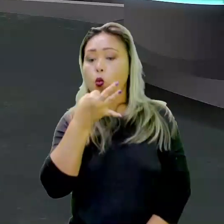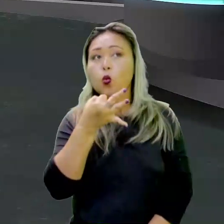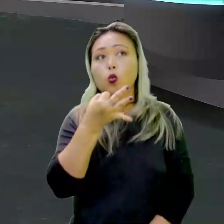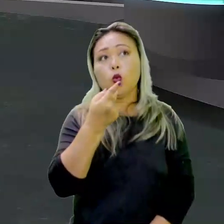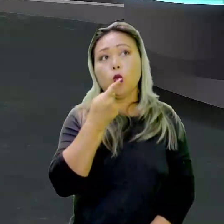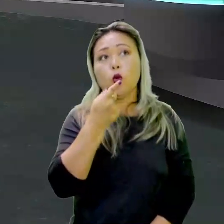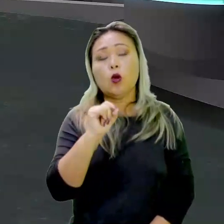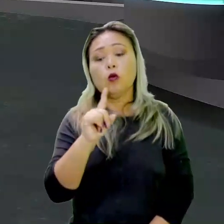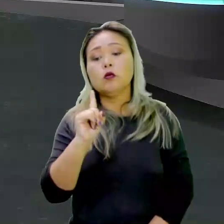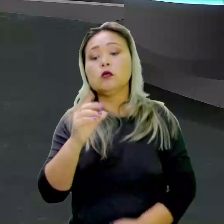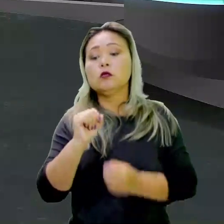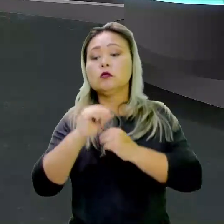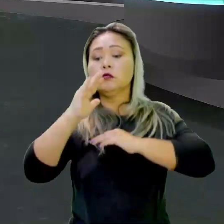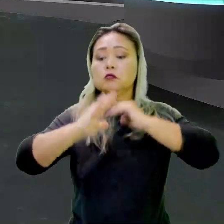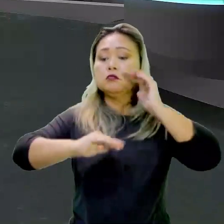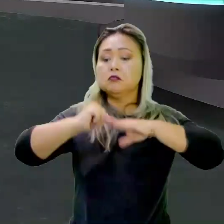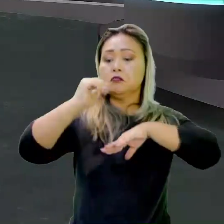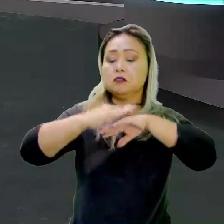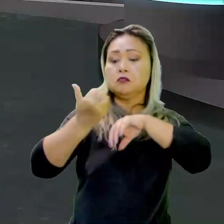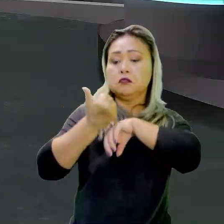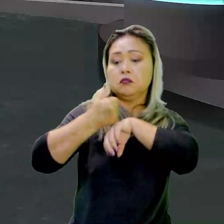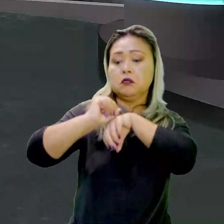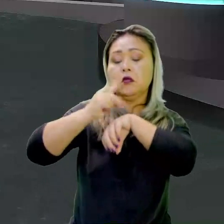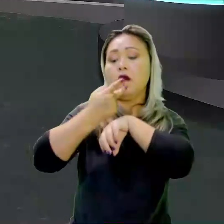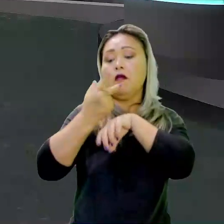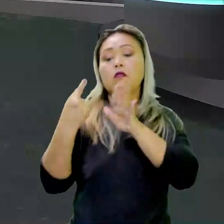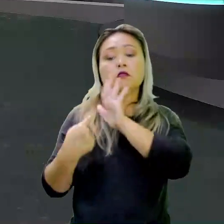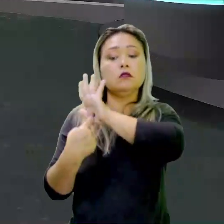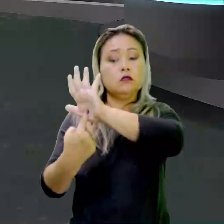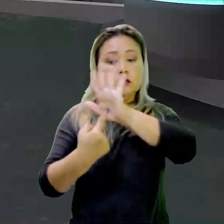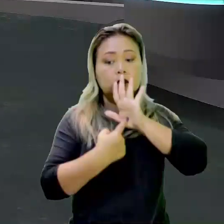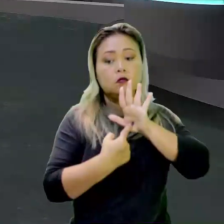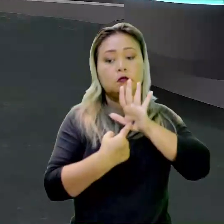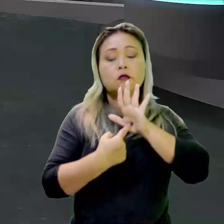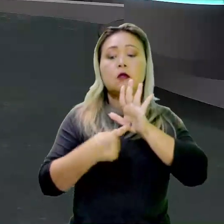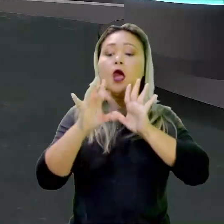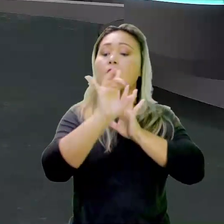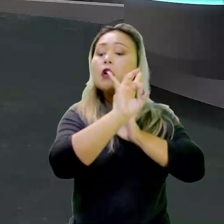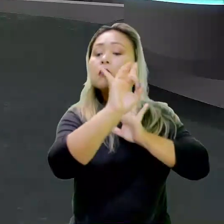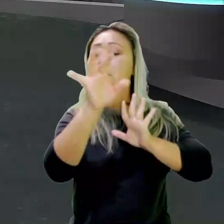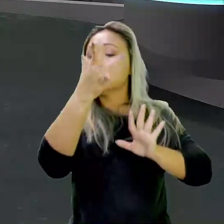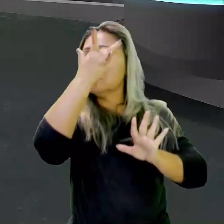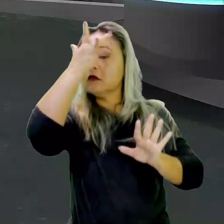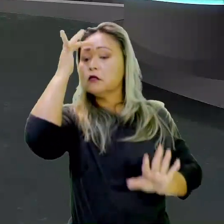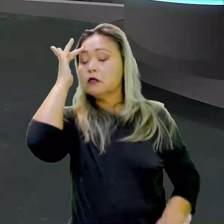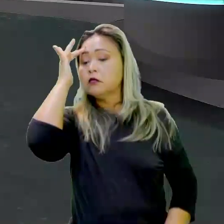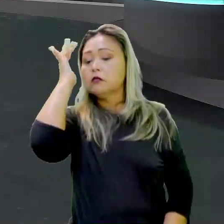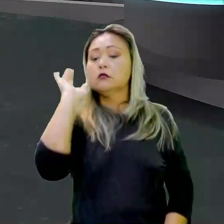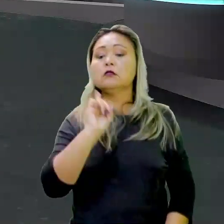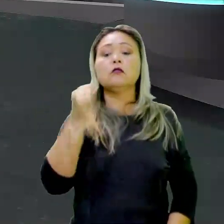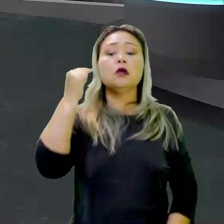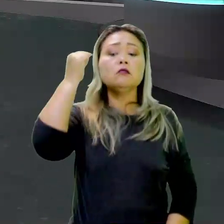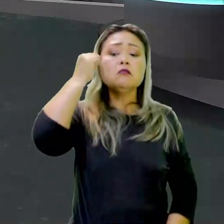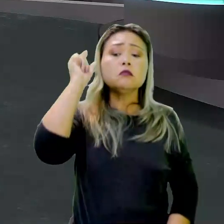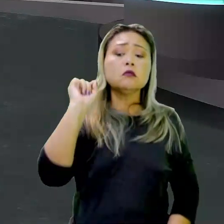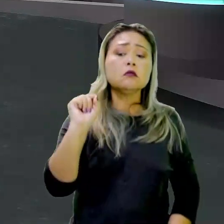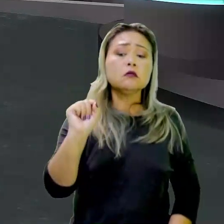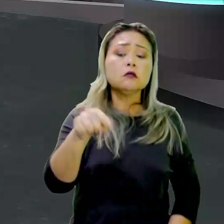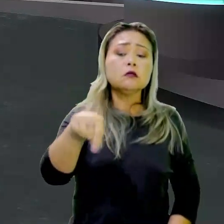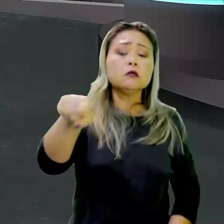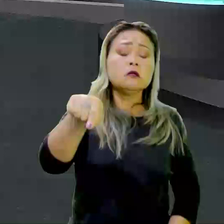comentou, diante dos artistas que nós falamos, apresentamos, cada pessoa tem uma ideia